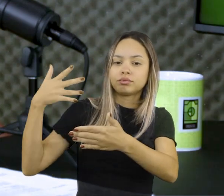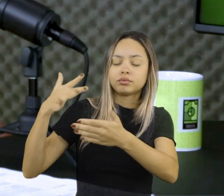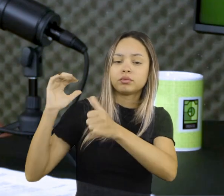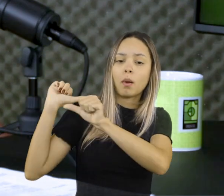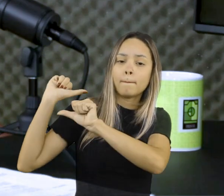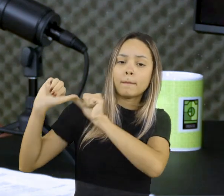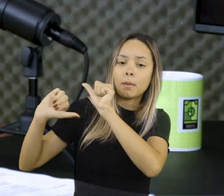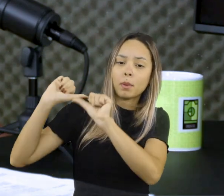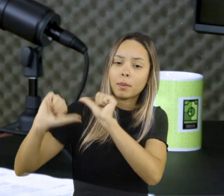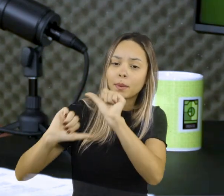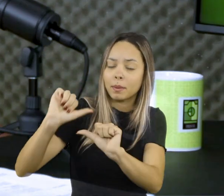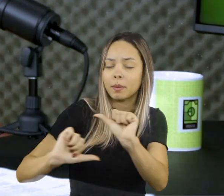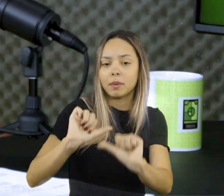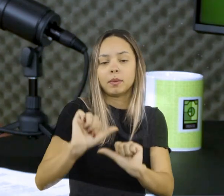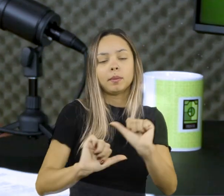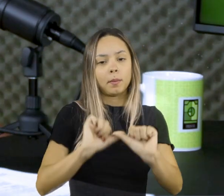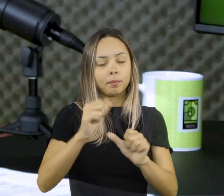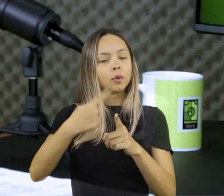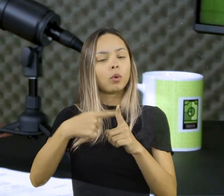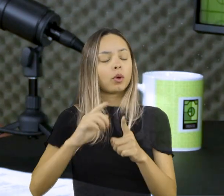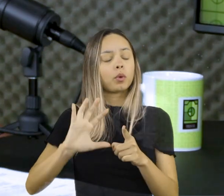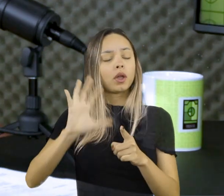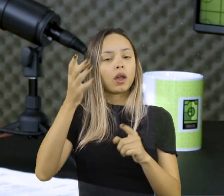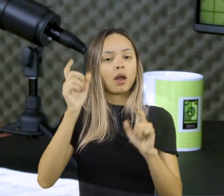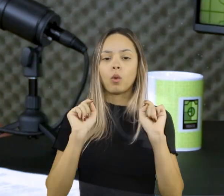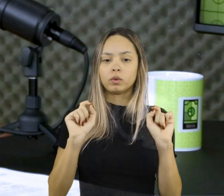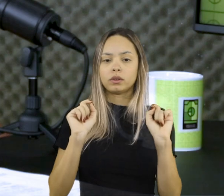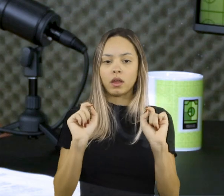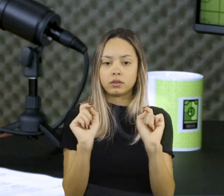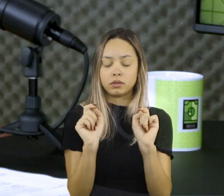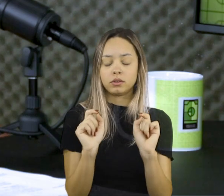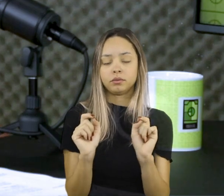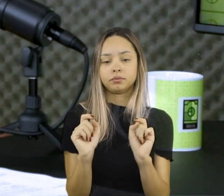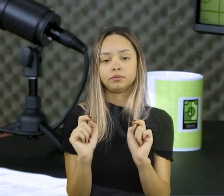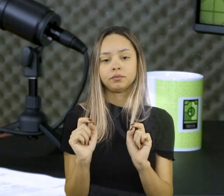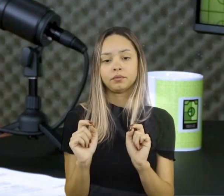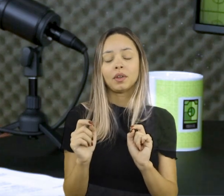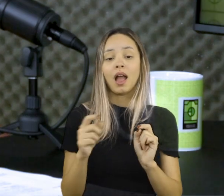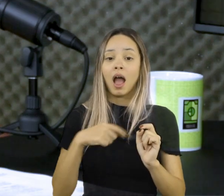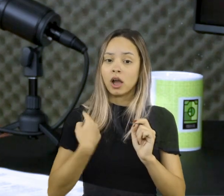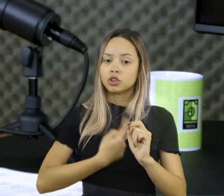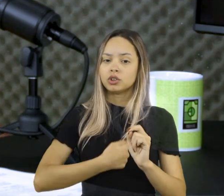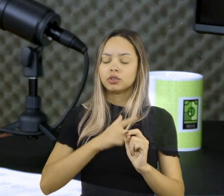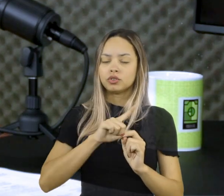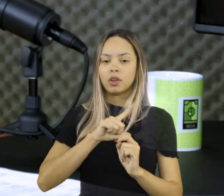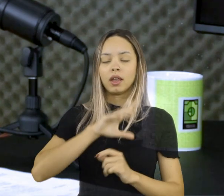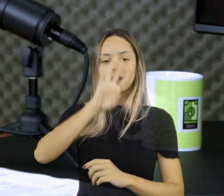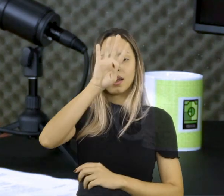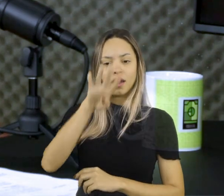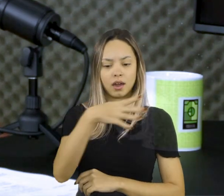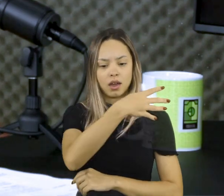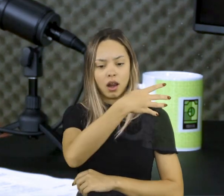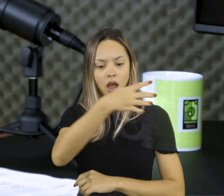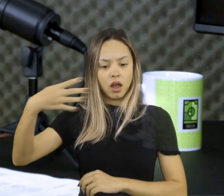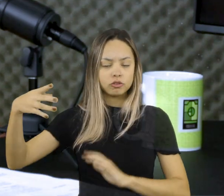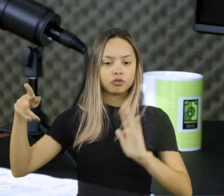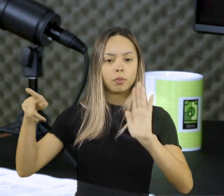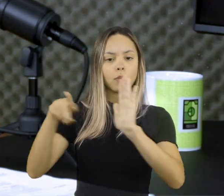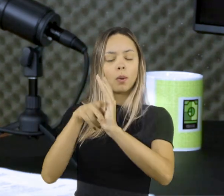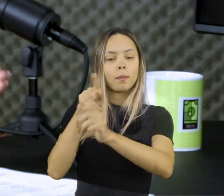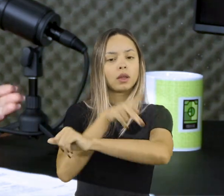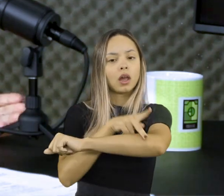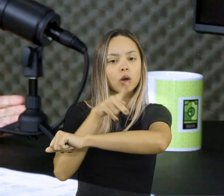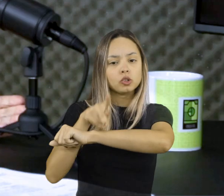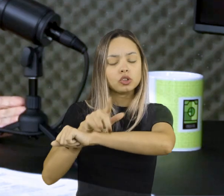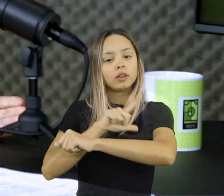mudou, não é? Porque o que é que acontece? A gente tinha ali as grades de pedagogia, que a gente tinha, por exemplo,